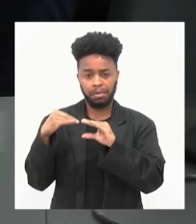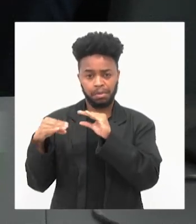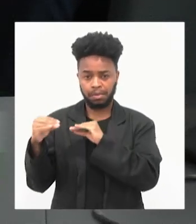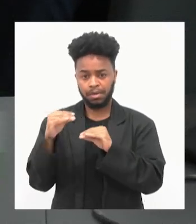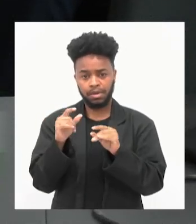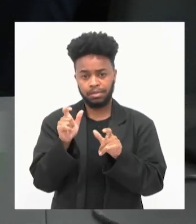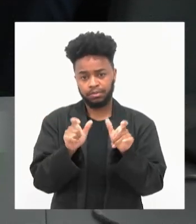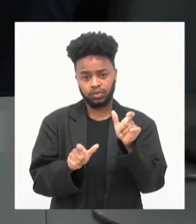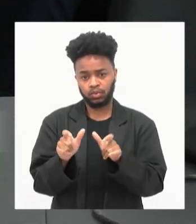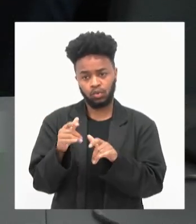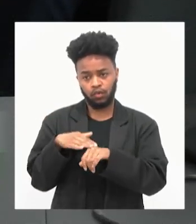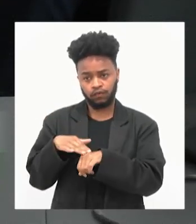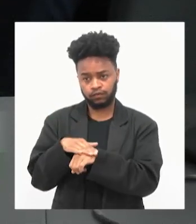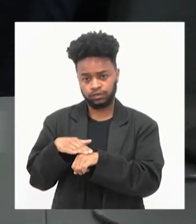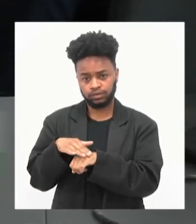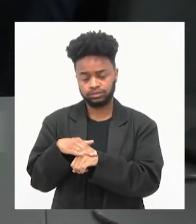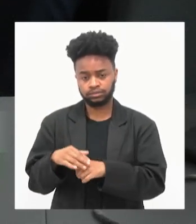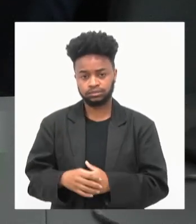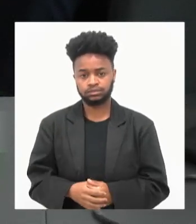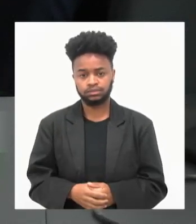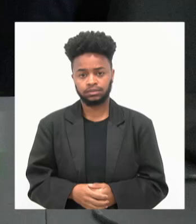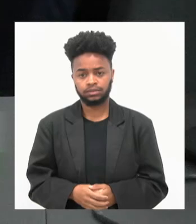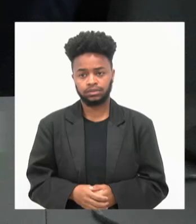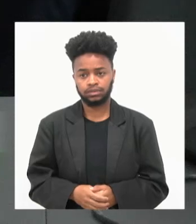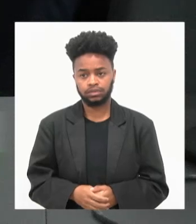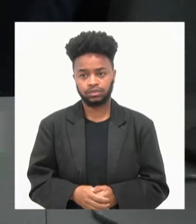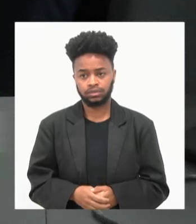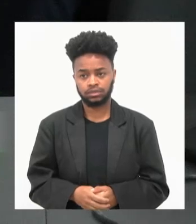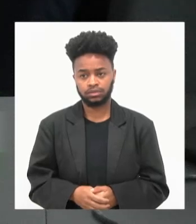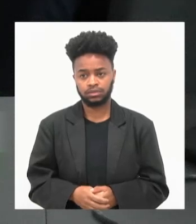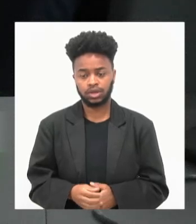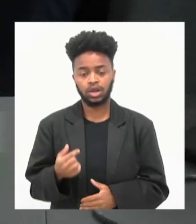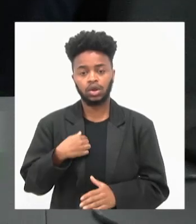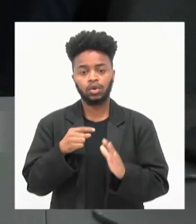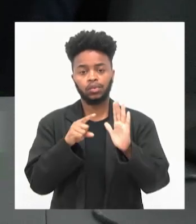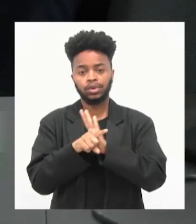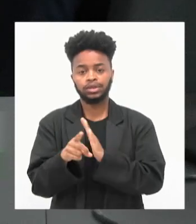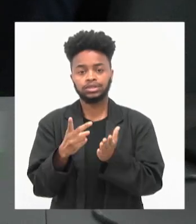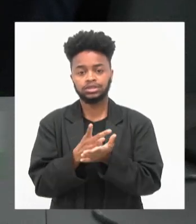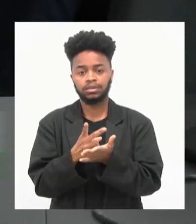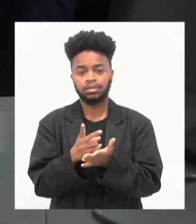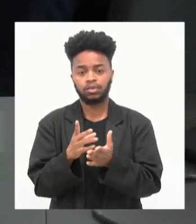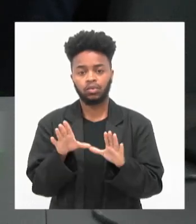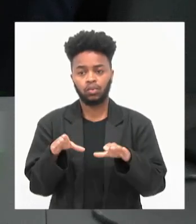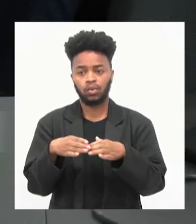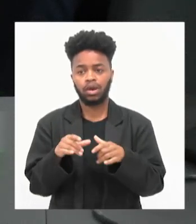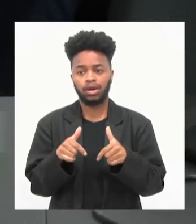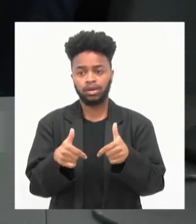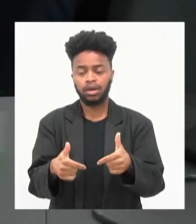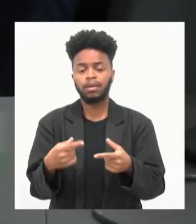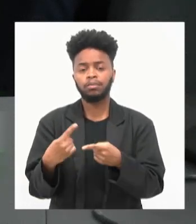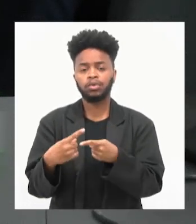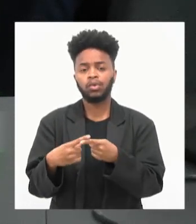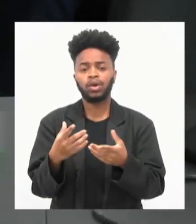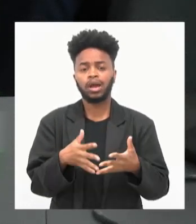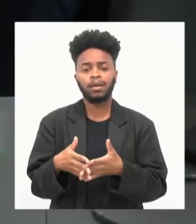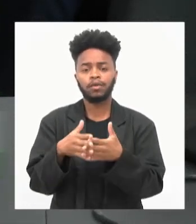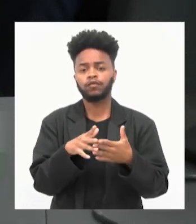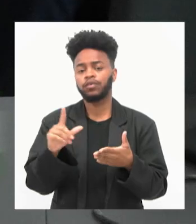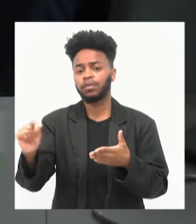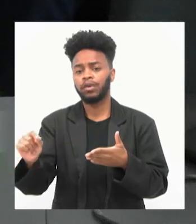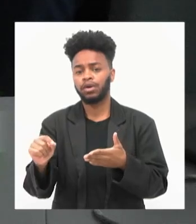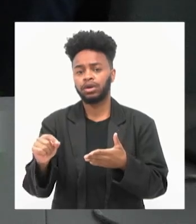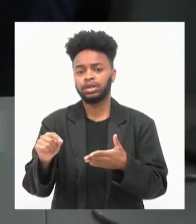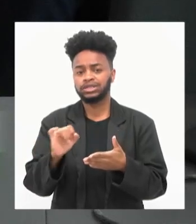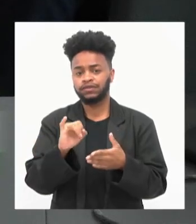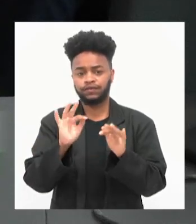né? Usando esse termo. Mas eu sempre perguntar o meu setor de operações lá por que o caminhão saiu. Se já tinha encerrado, aí não,